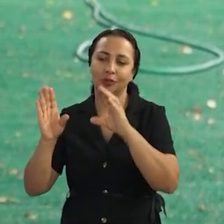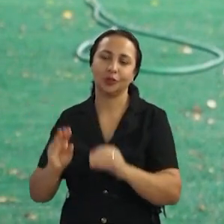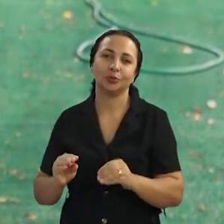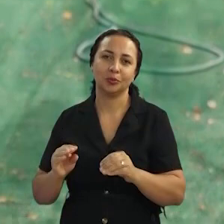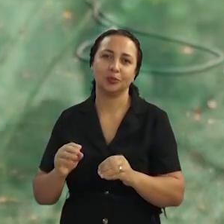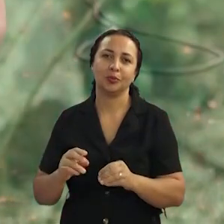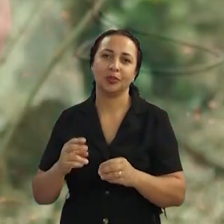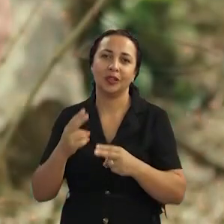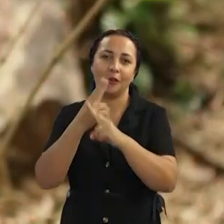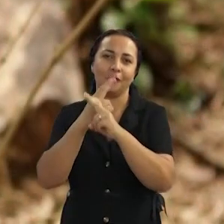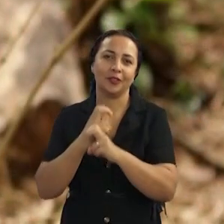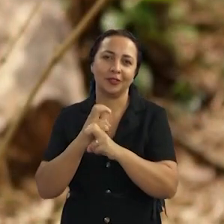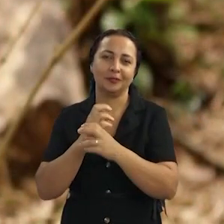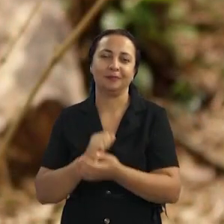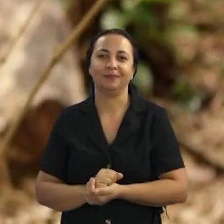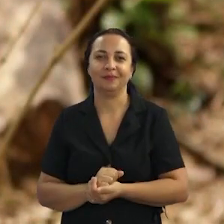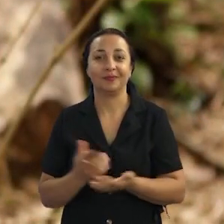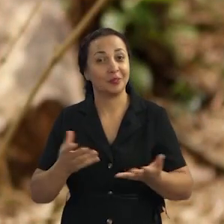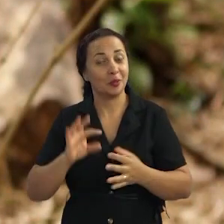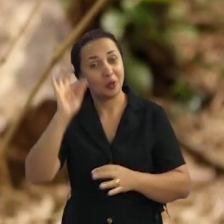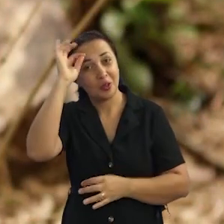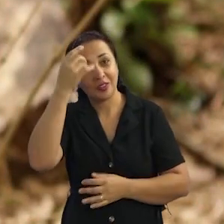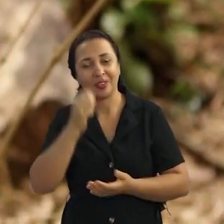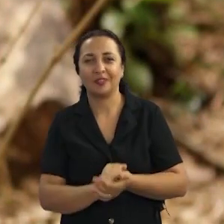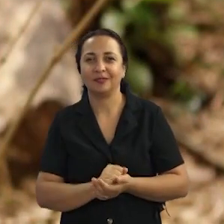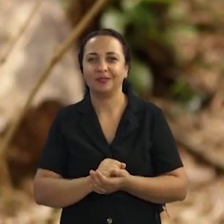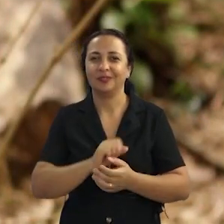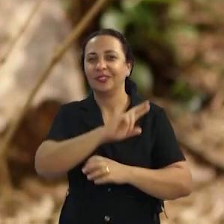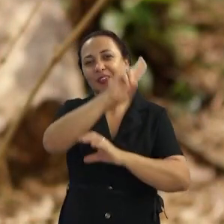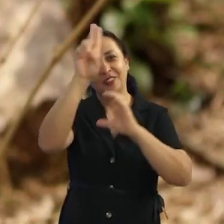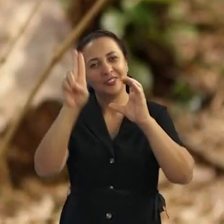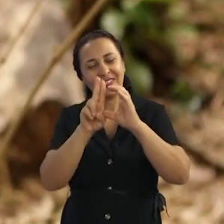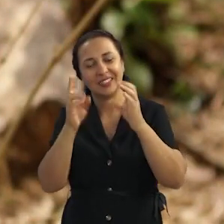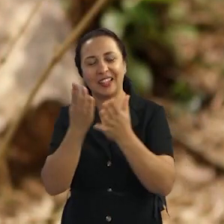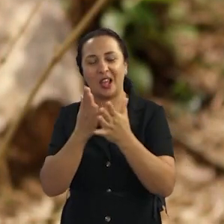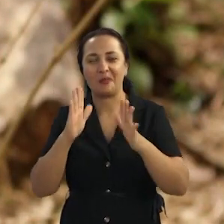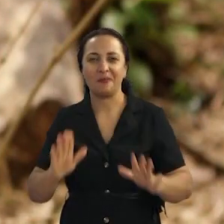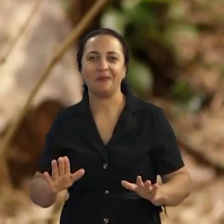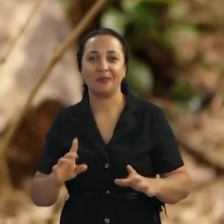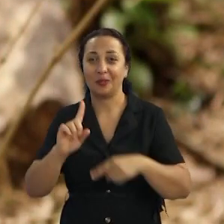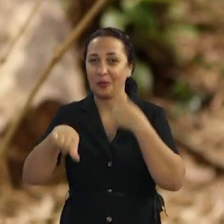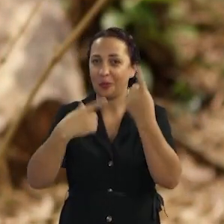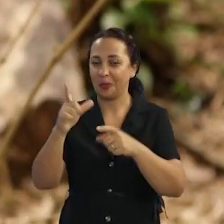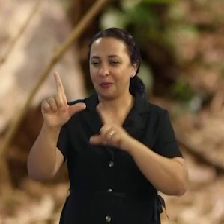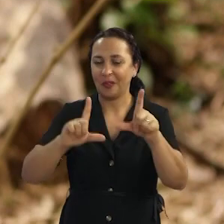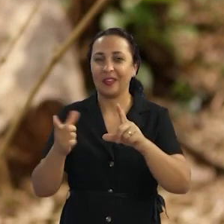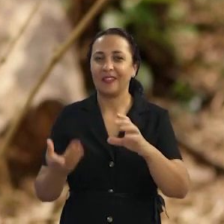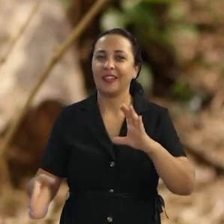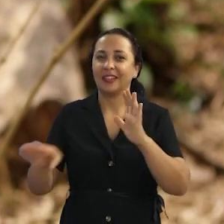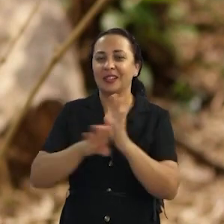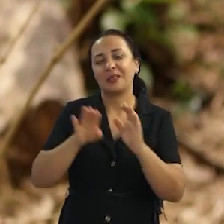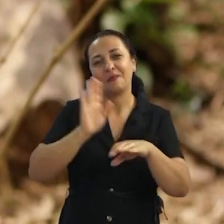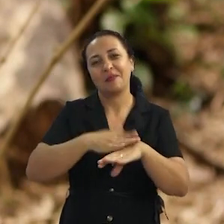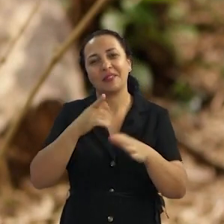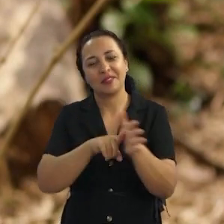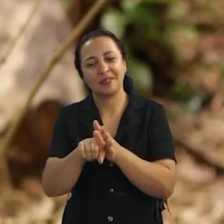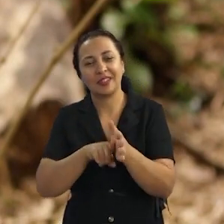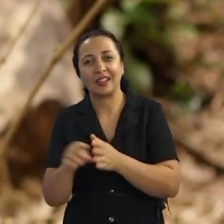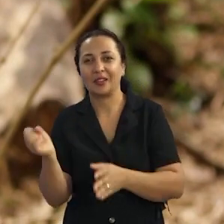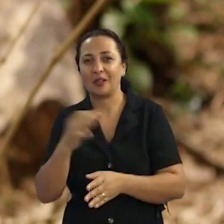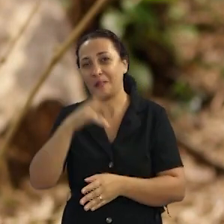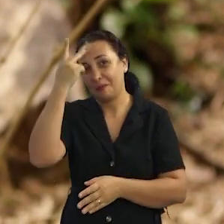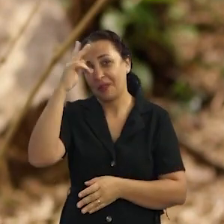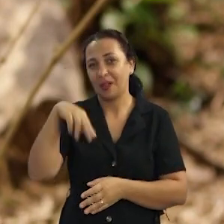de herbicidas. Por hoje é só, o Univerciência fica por aqui. No próximo programa traremos mais